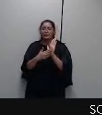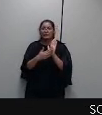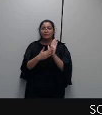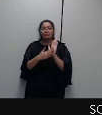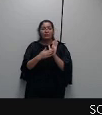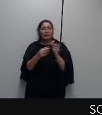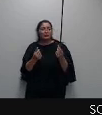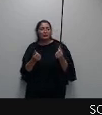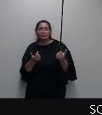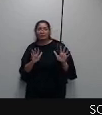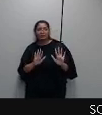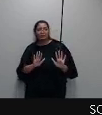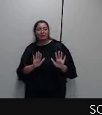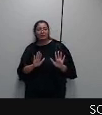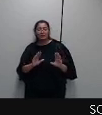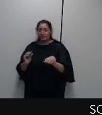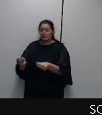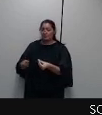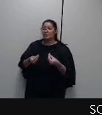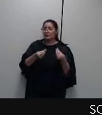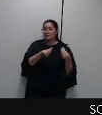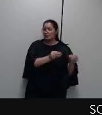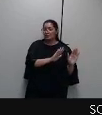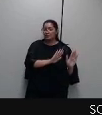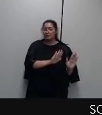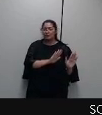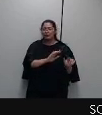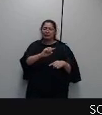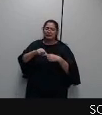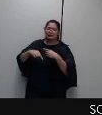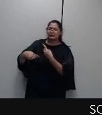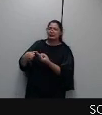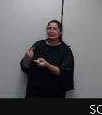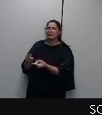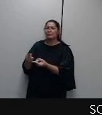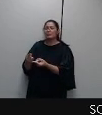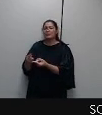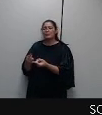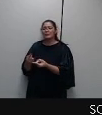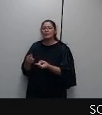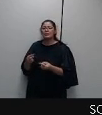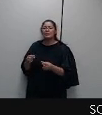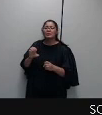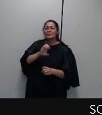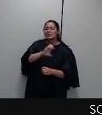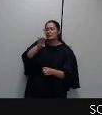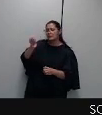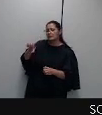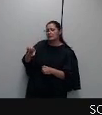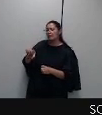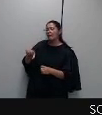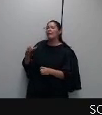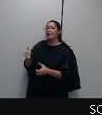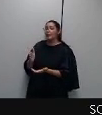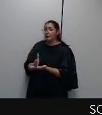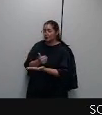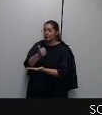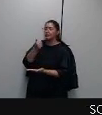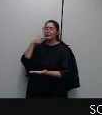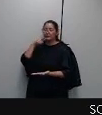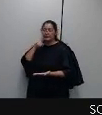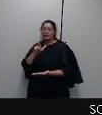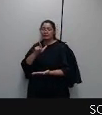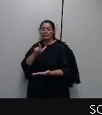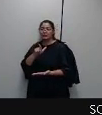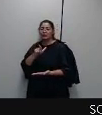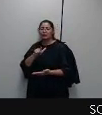seriam repassados depois os municípios e estados conseguiram fizeram uma luta política enfim